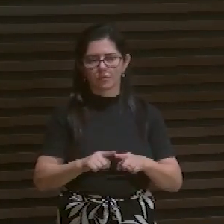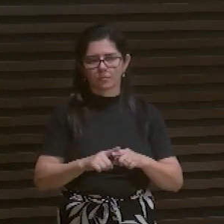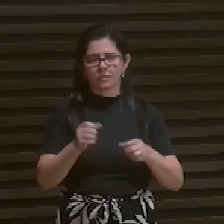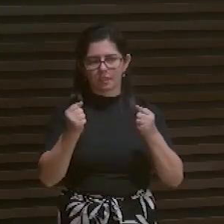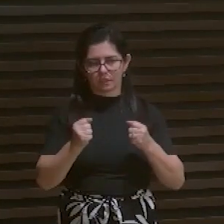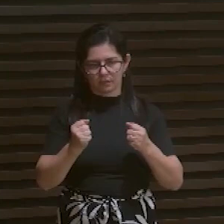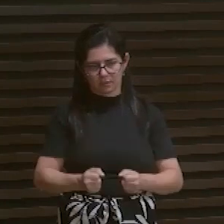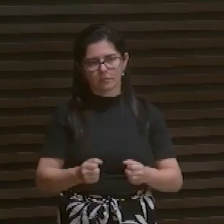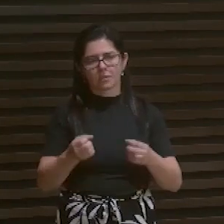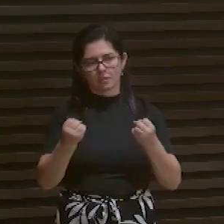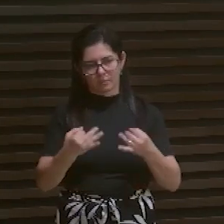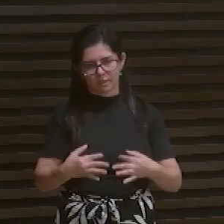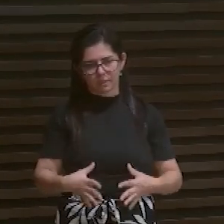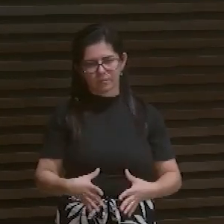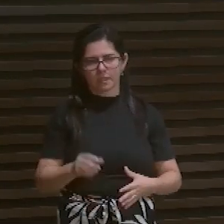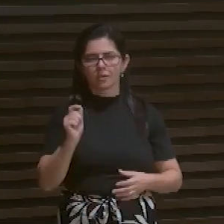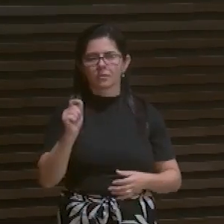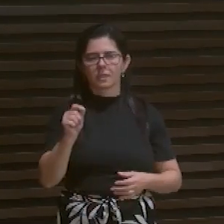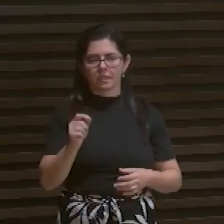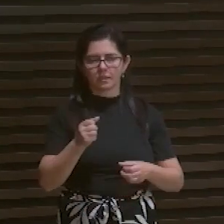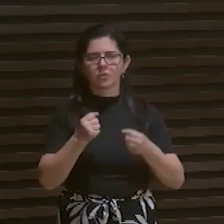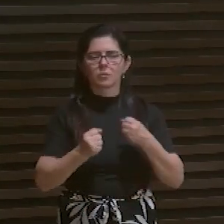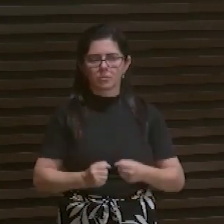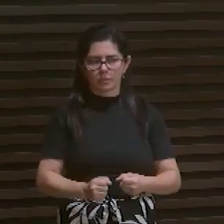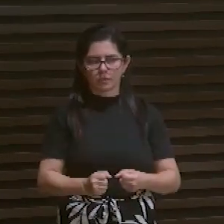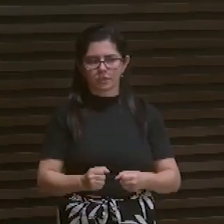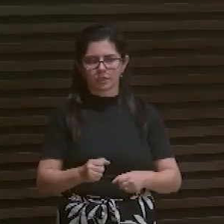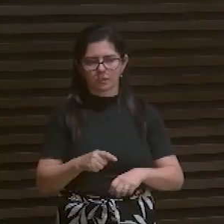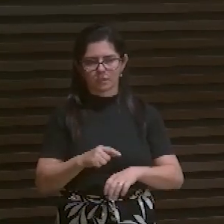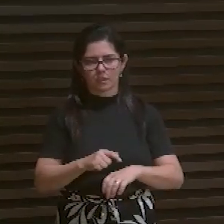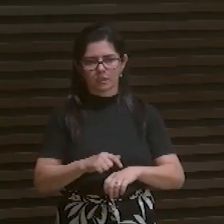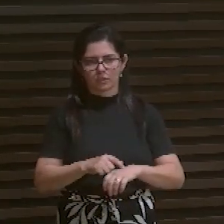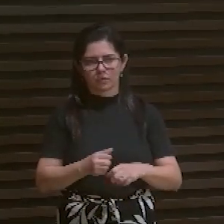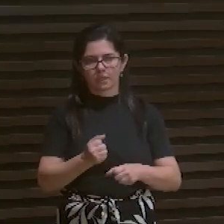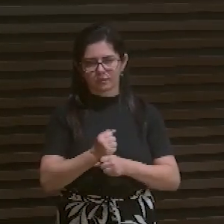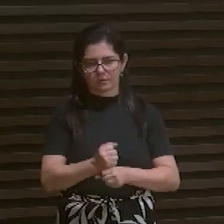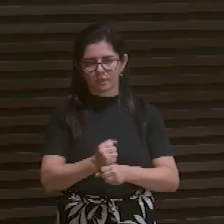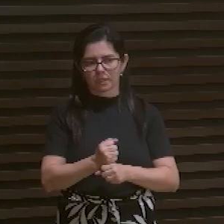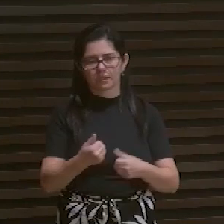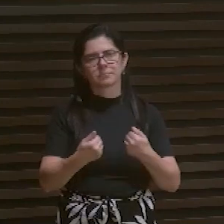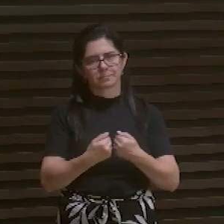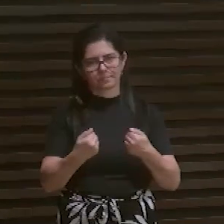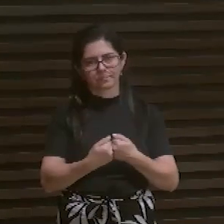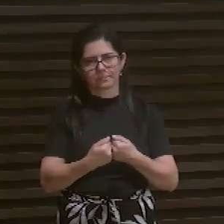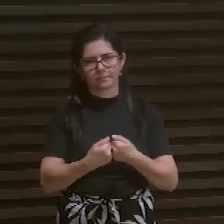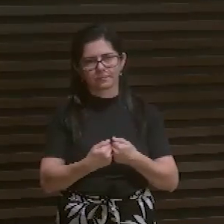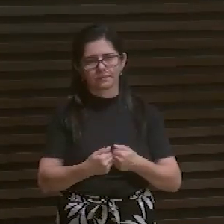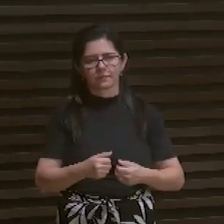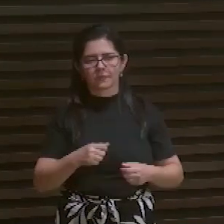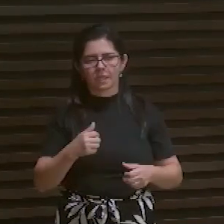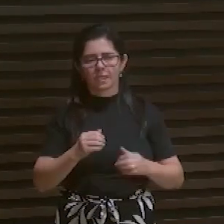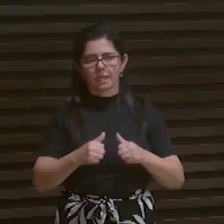quem poderia tocar a arca. E os homens desobedeceram isso, né? Então, essas obras que são